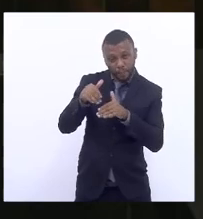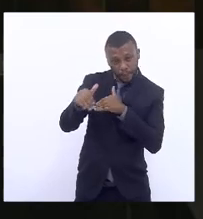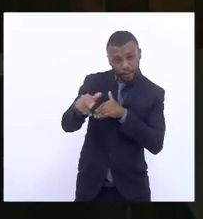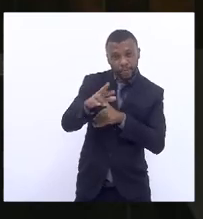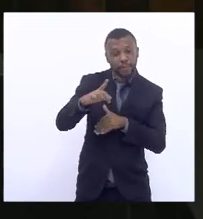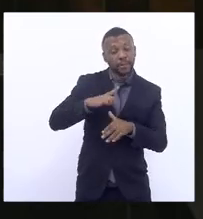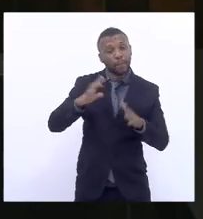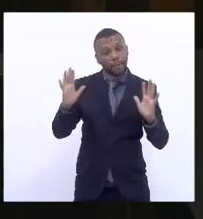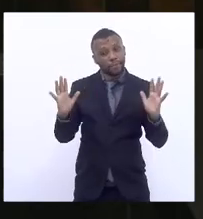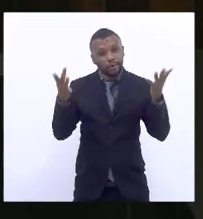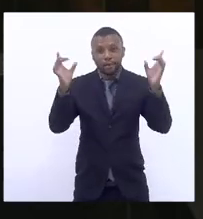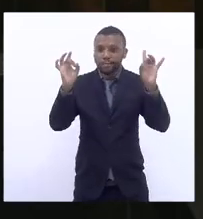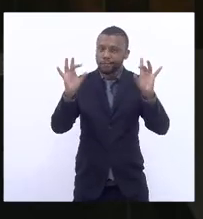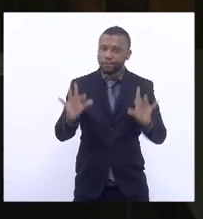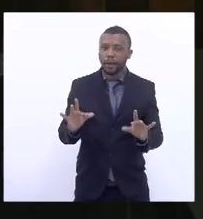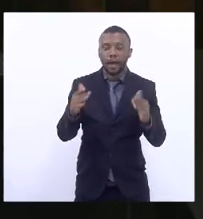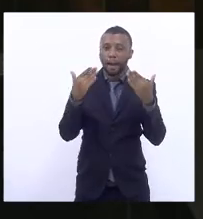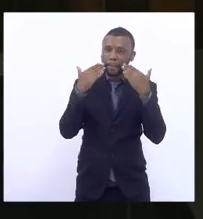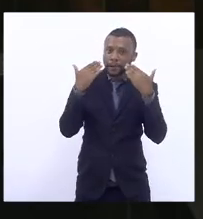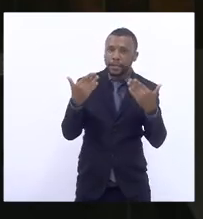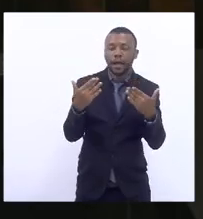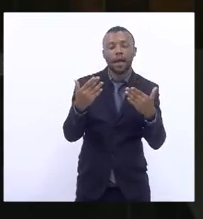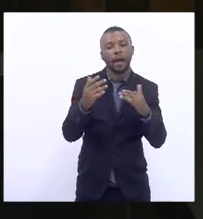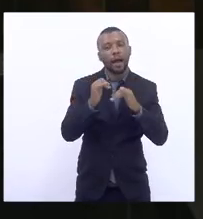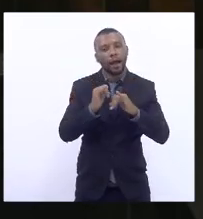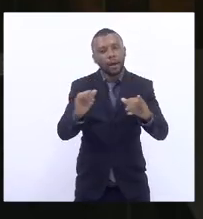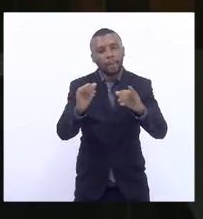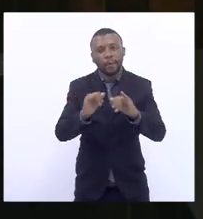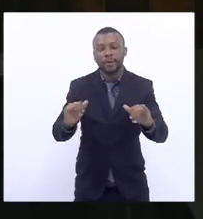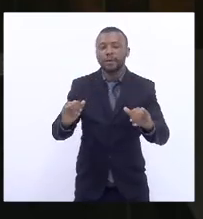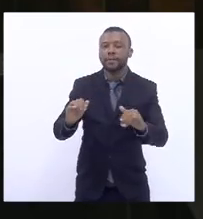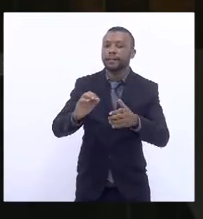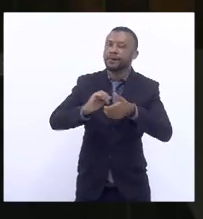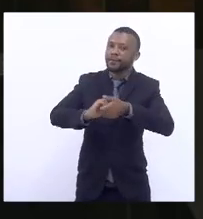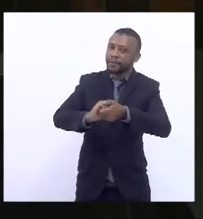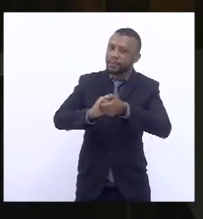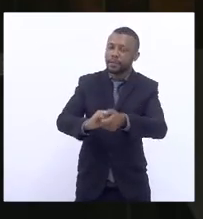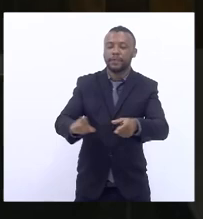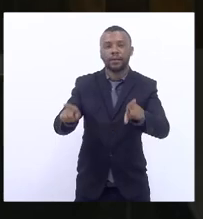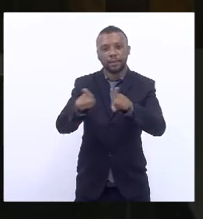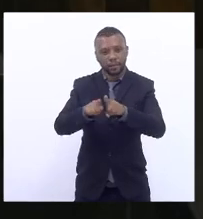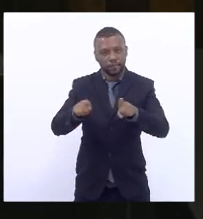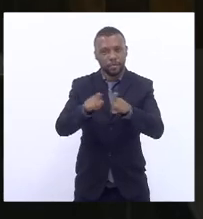para apresentar a campanha da fraternidade também. E, mais uma vez, o